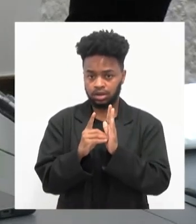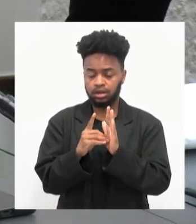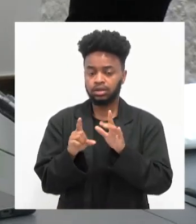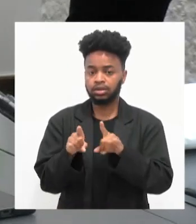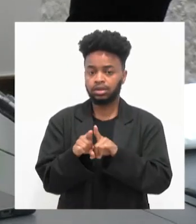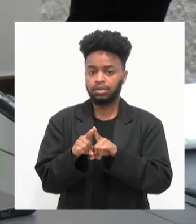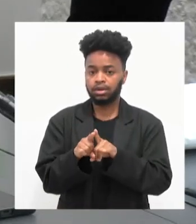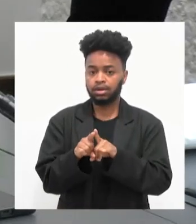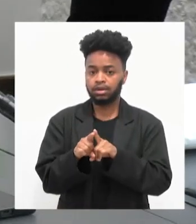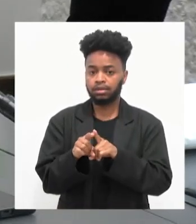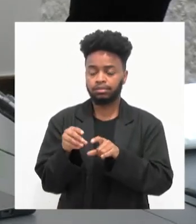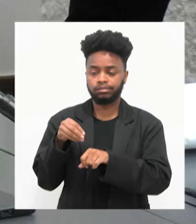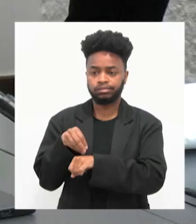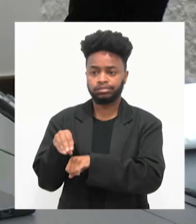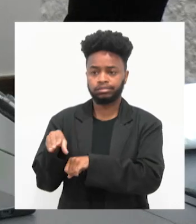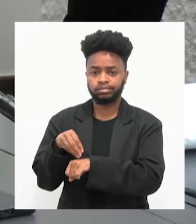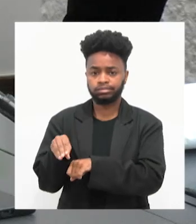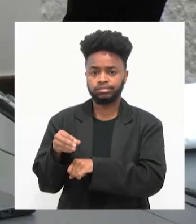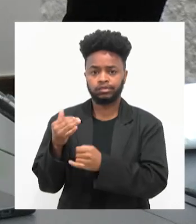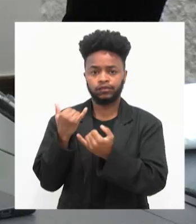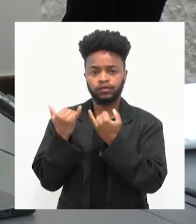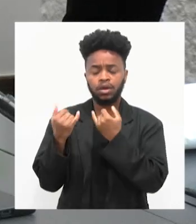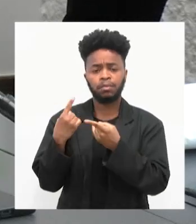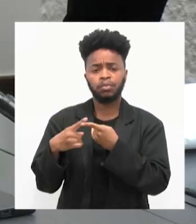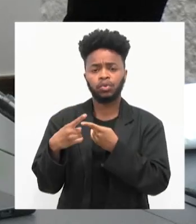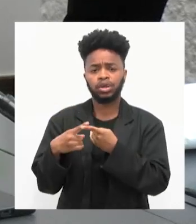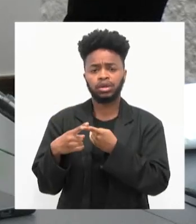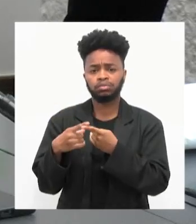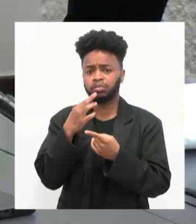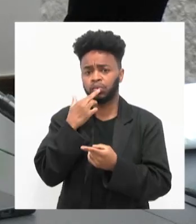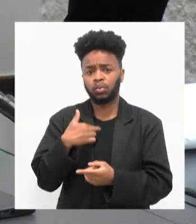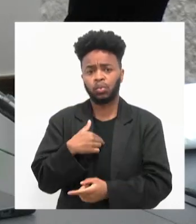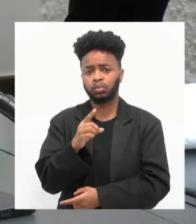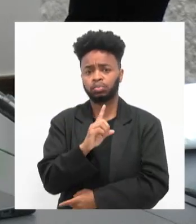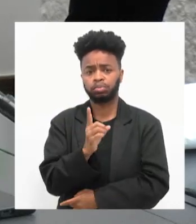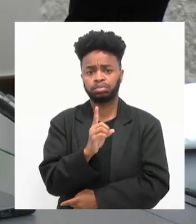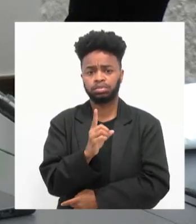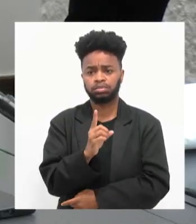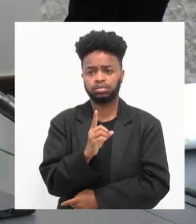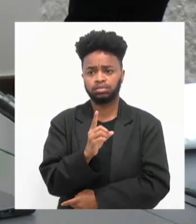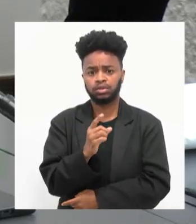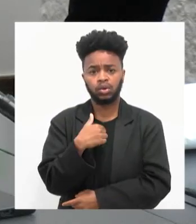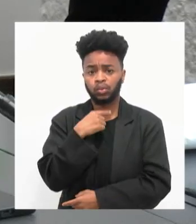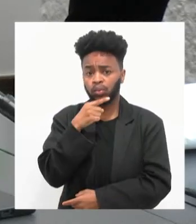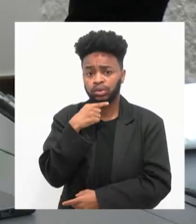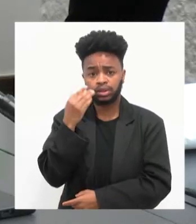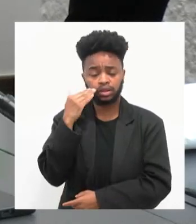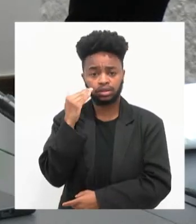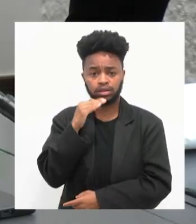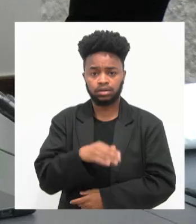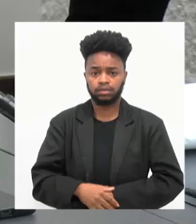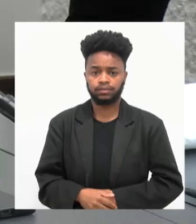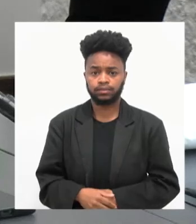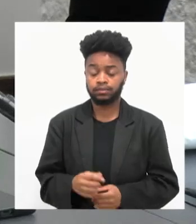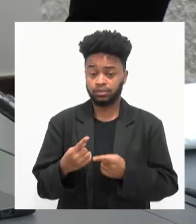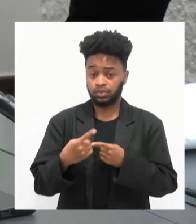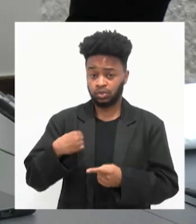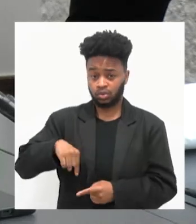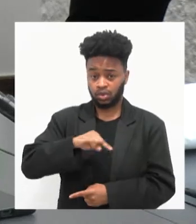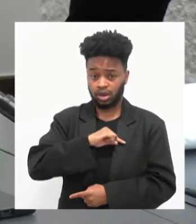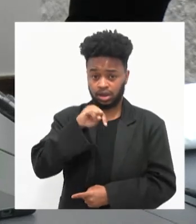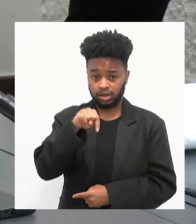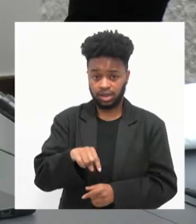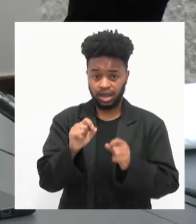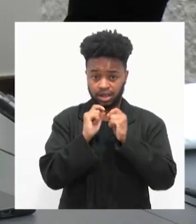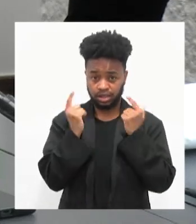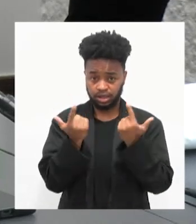notificar, conduzir. Por que da omissão? Eu não consigo entender por que da omissão. Ou seja, nós aqui da LERJ, temos